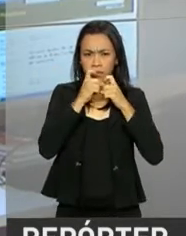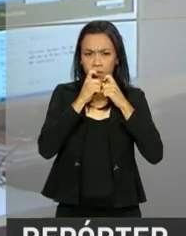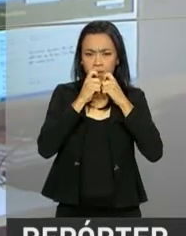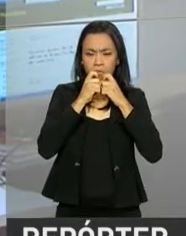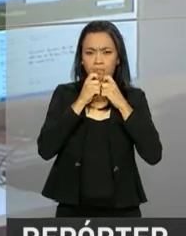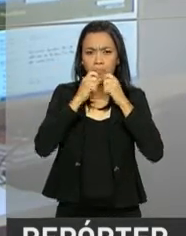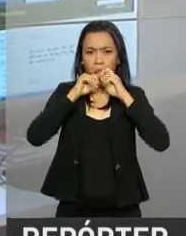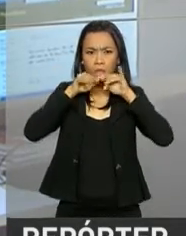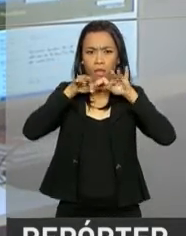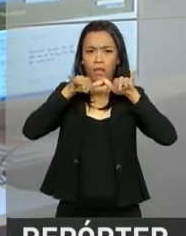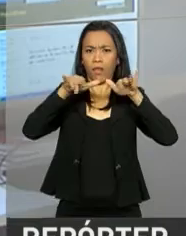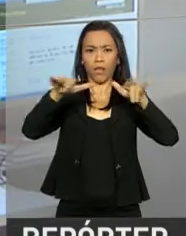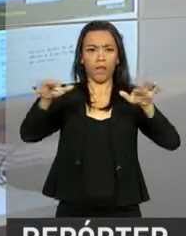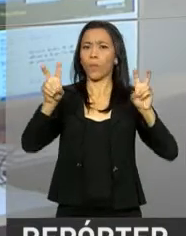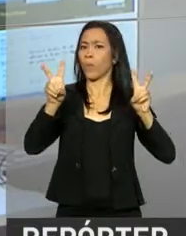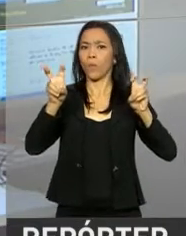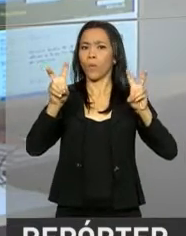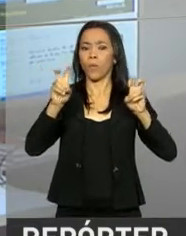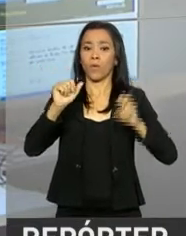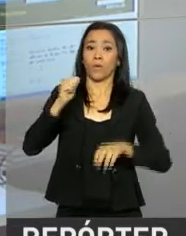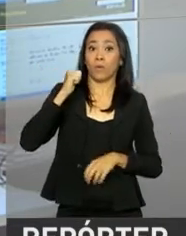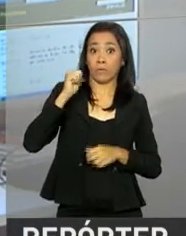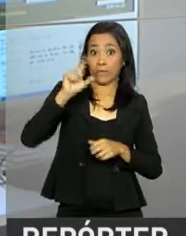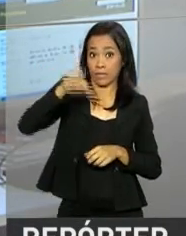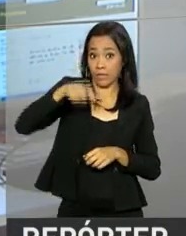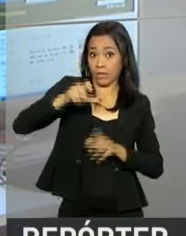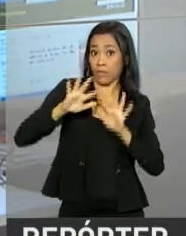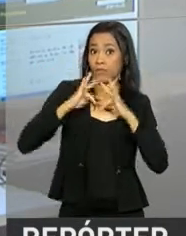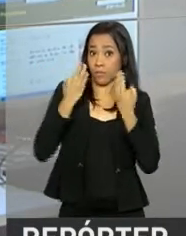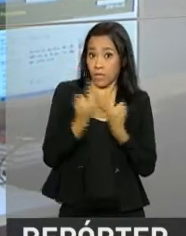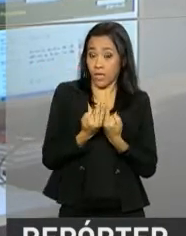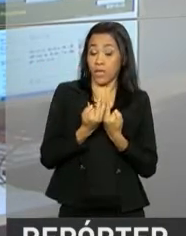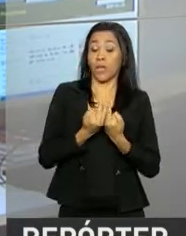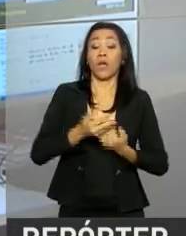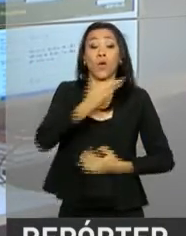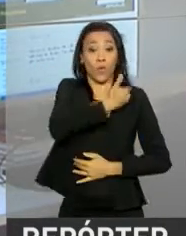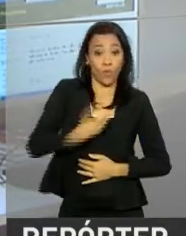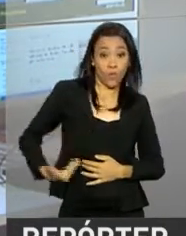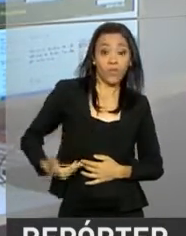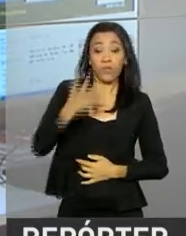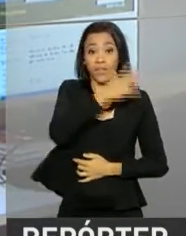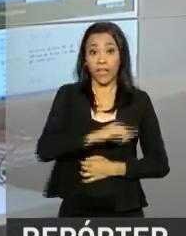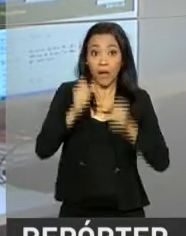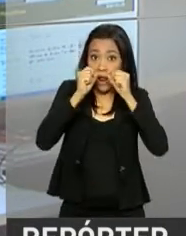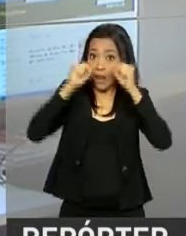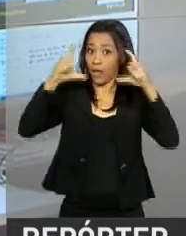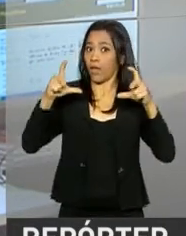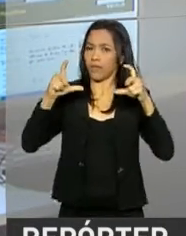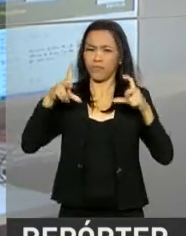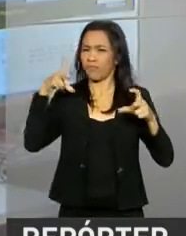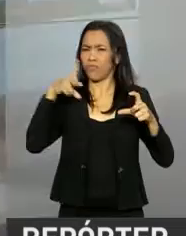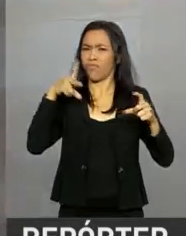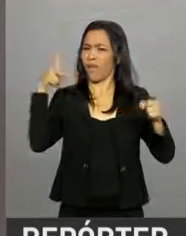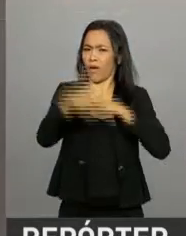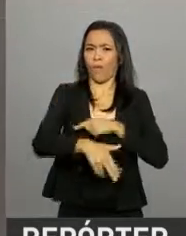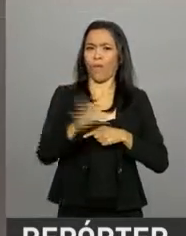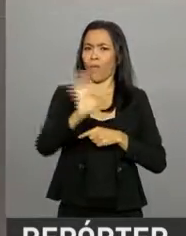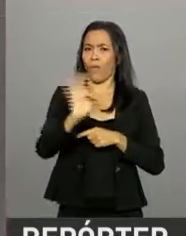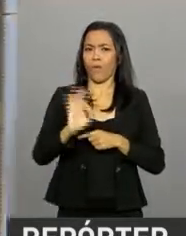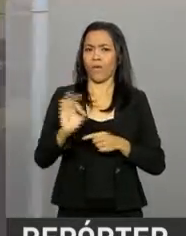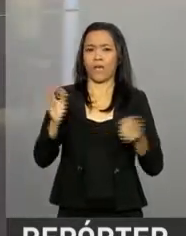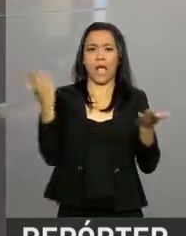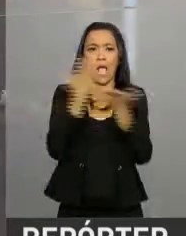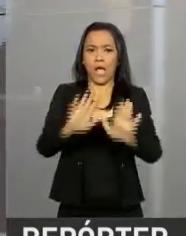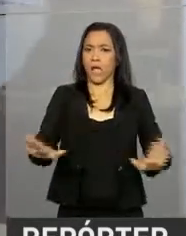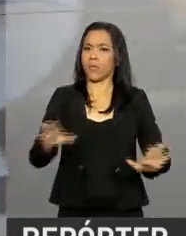ao bolsa família o governo federal alerta que o programa não vai acabar nem sofrerá cortes joão pedro neto traz